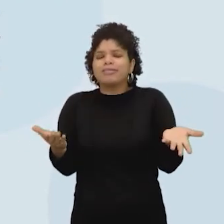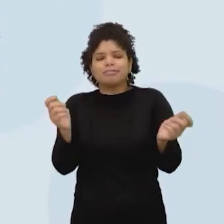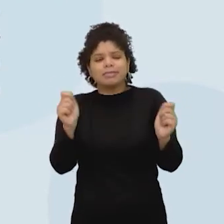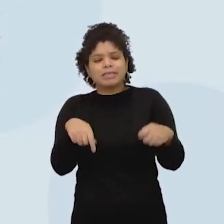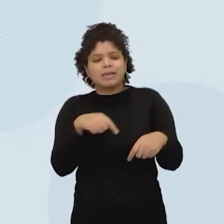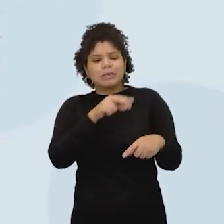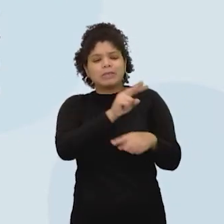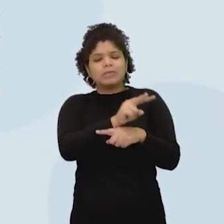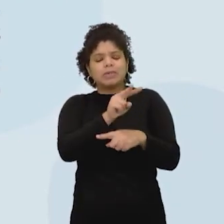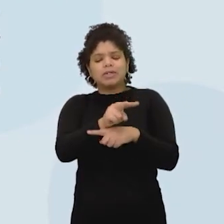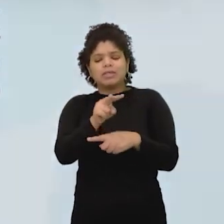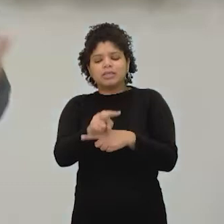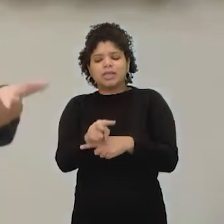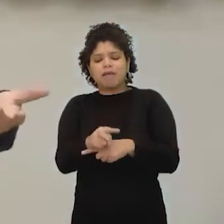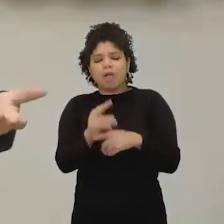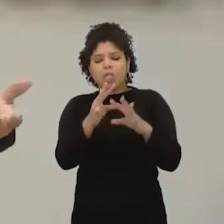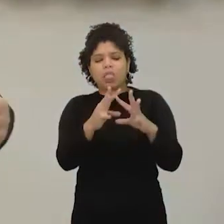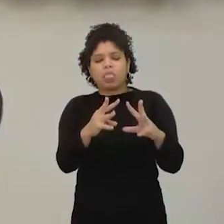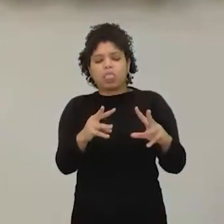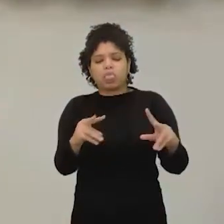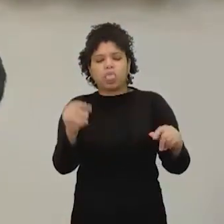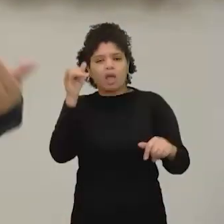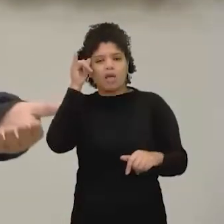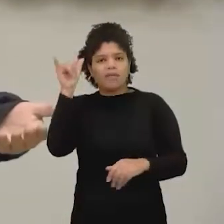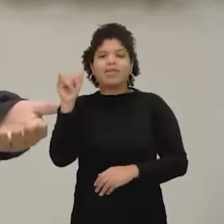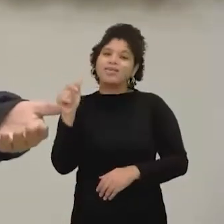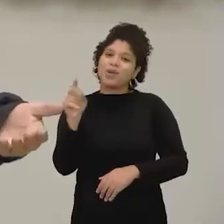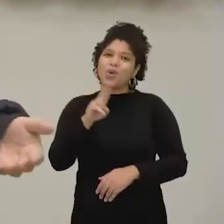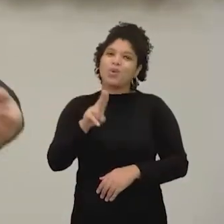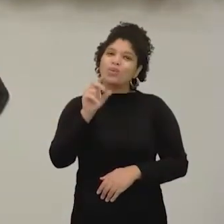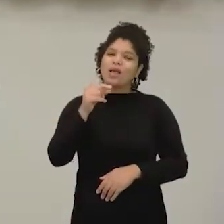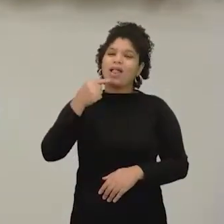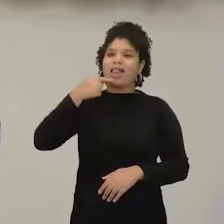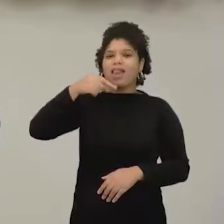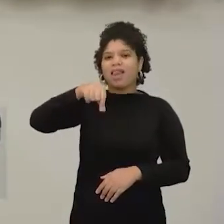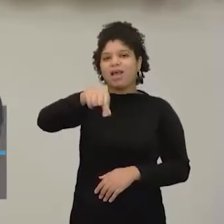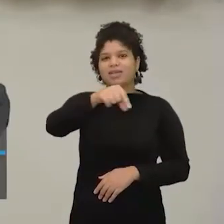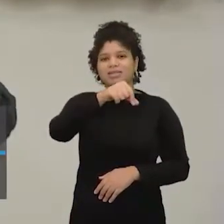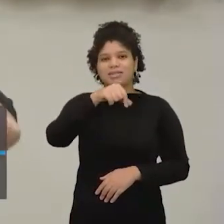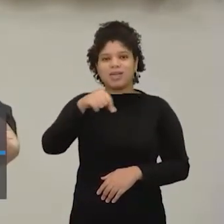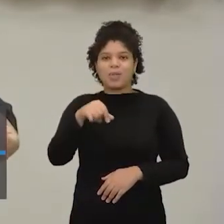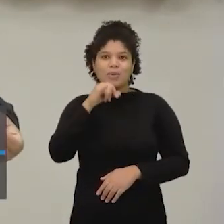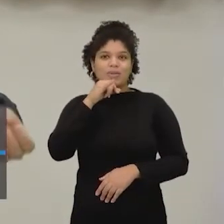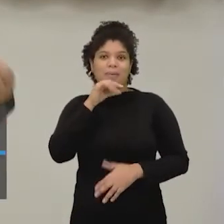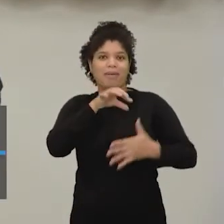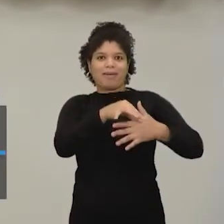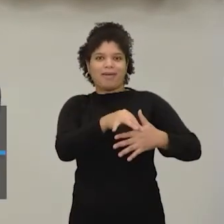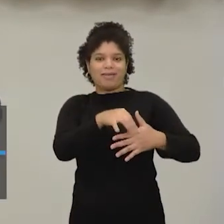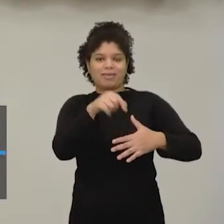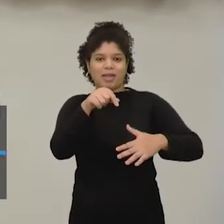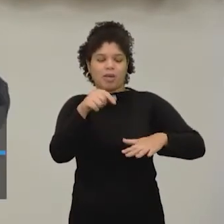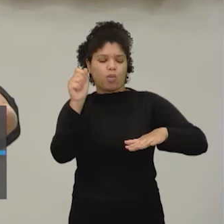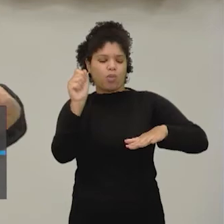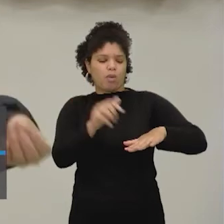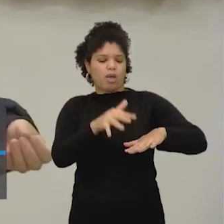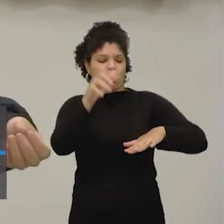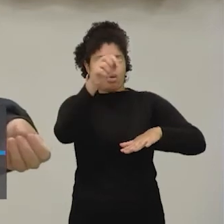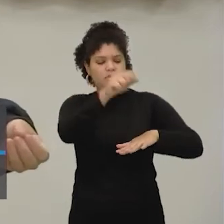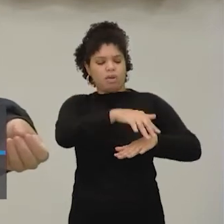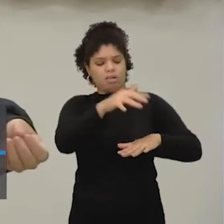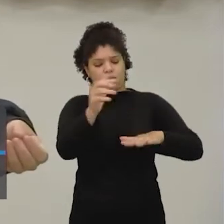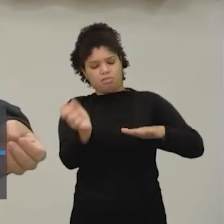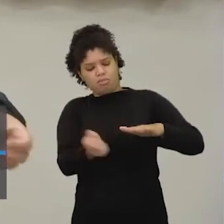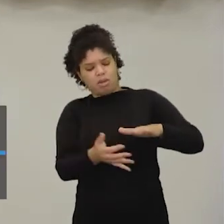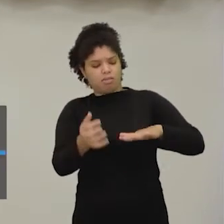de salgar aquilo. E daí não desenvolvia as bactérias, porque estava muito salgado, tinha uma concentração muito